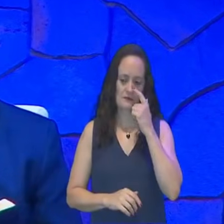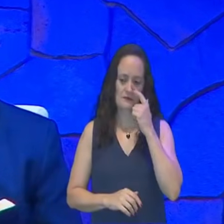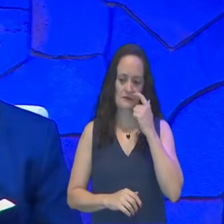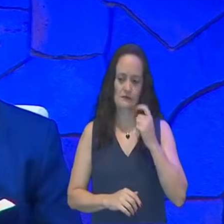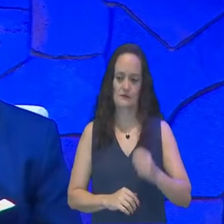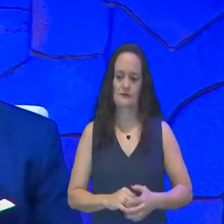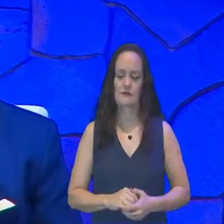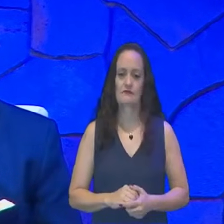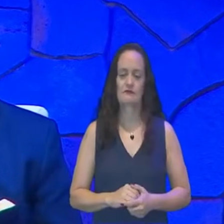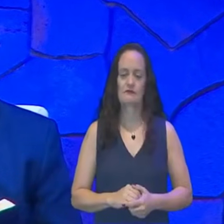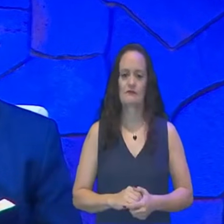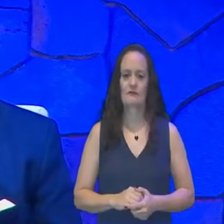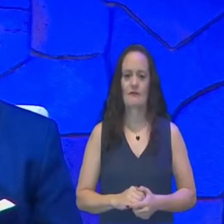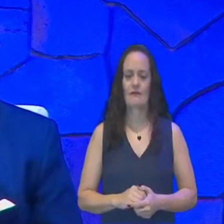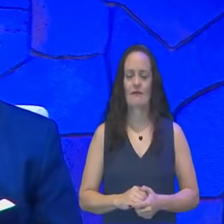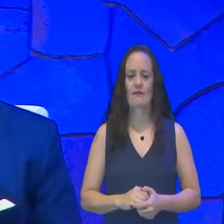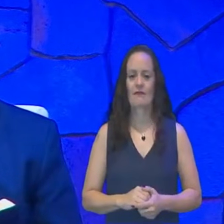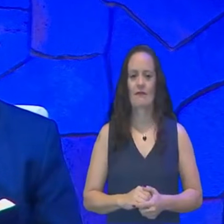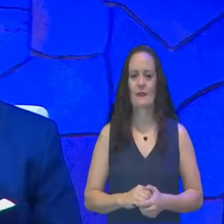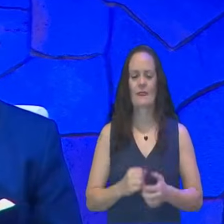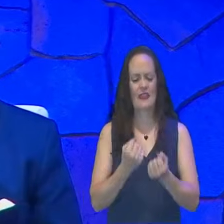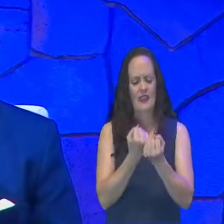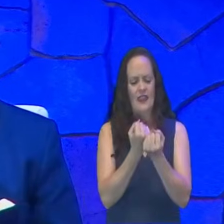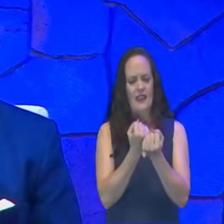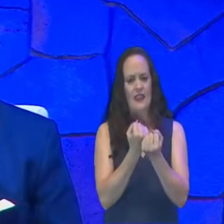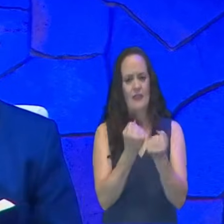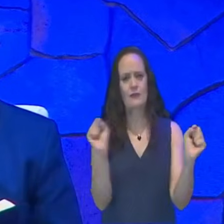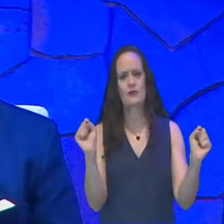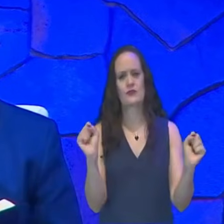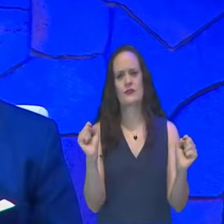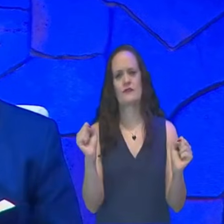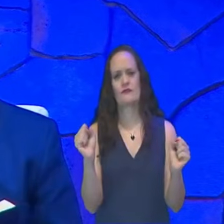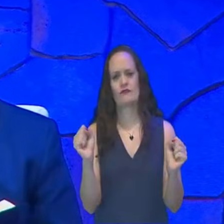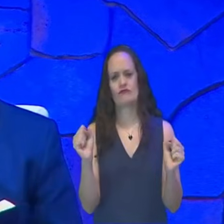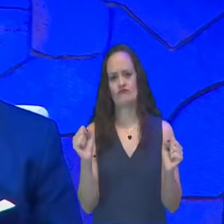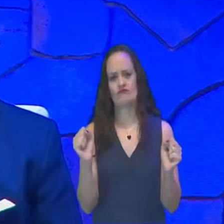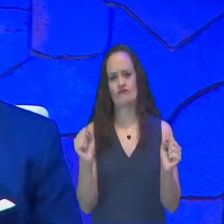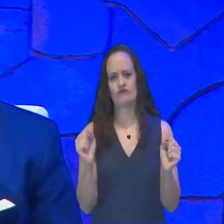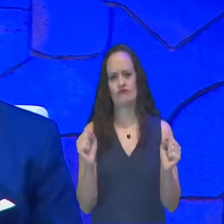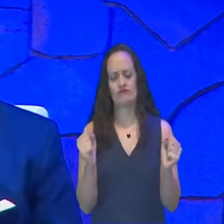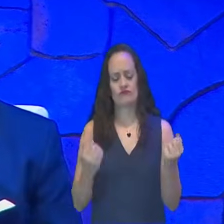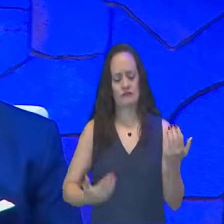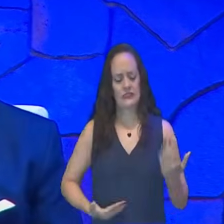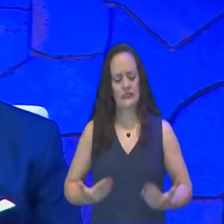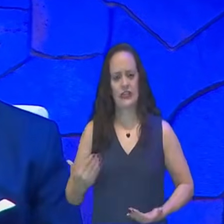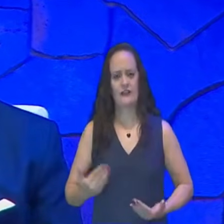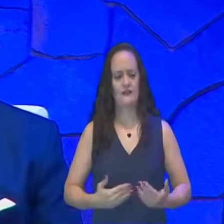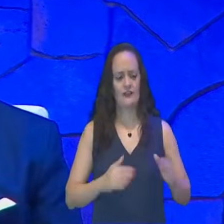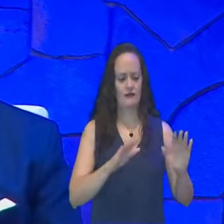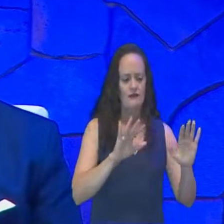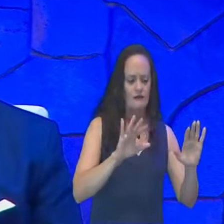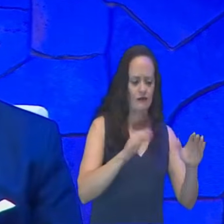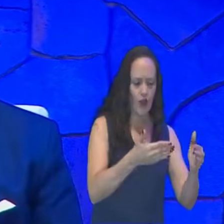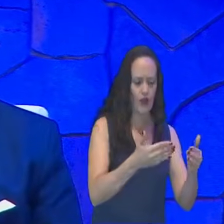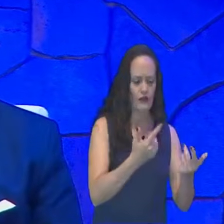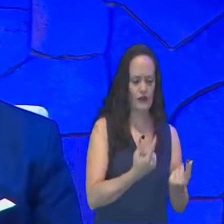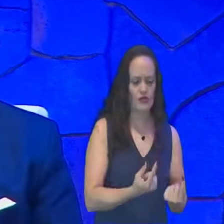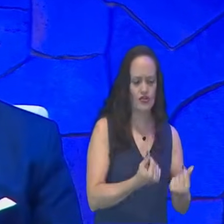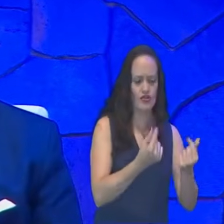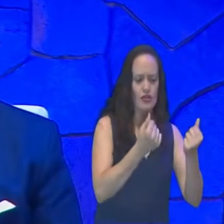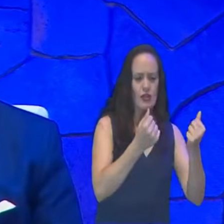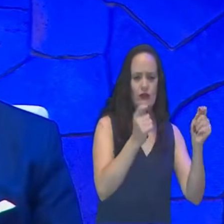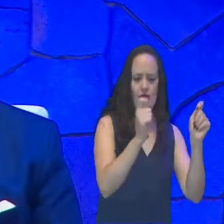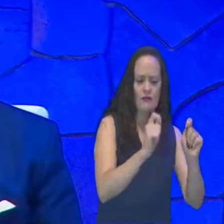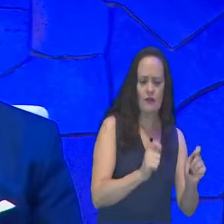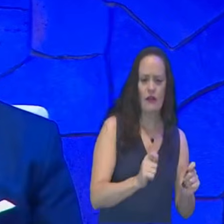e fica impossível conciliar estes 2 reinos. John Stott, ele nos diz, comentando sobre este texto, que Jesus